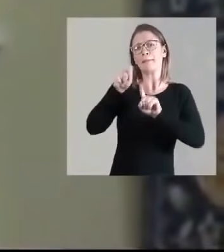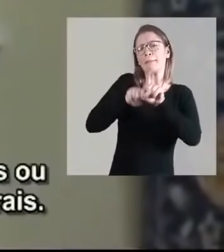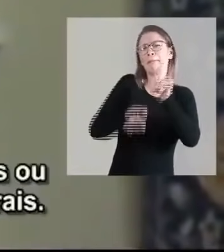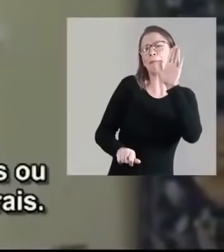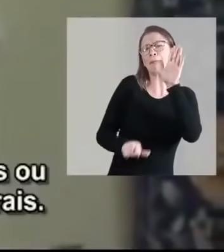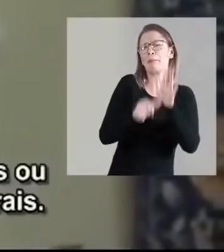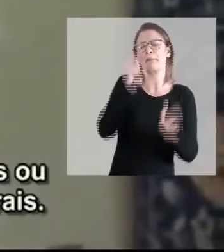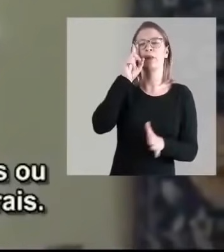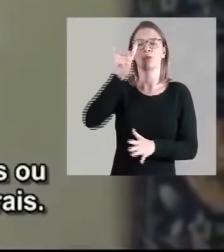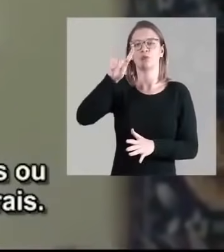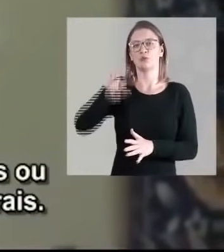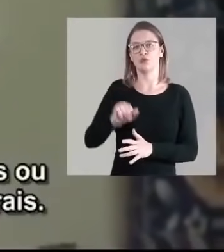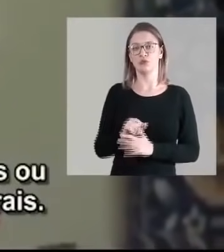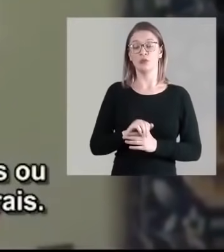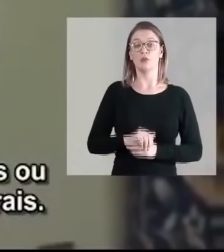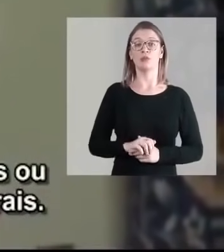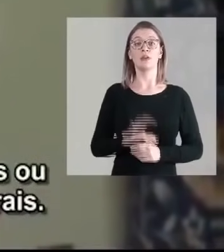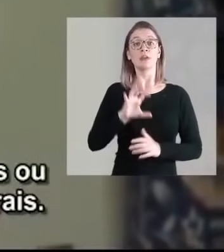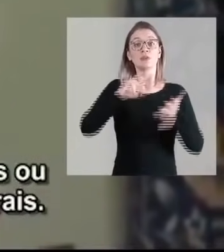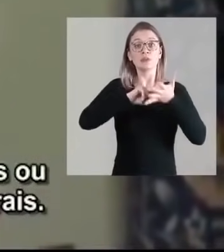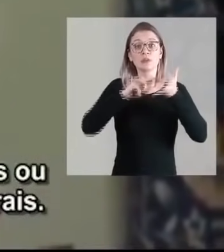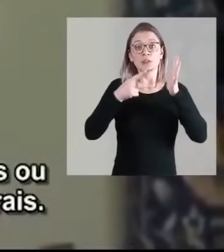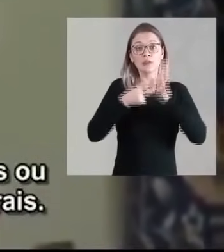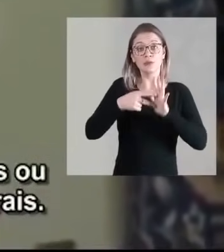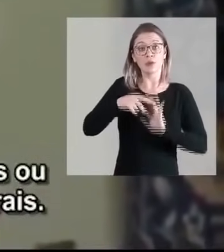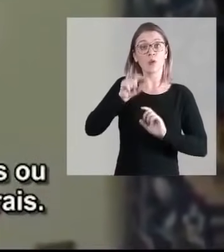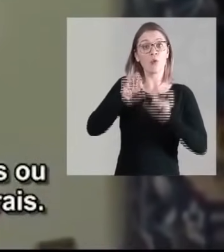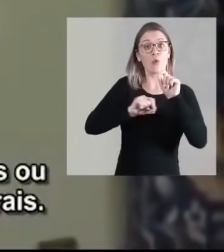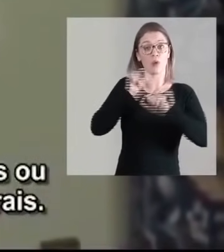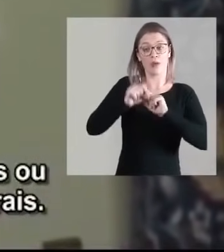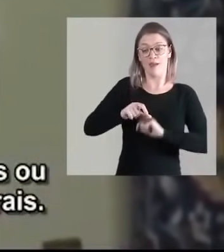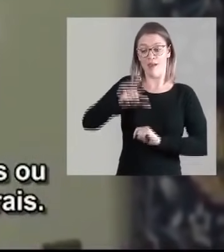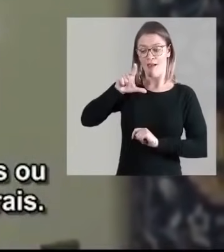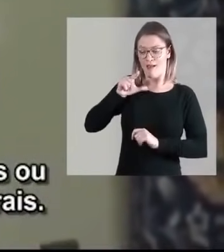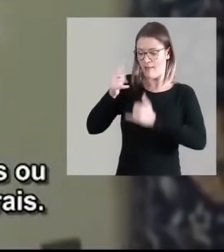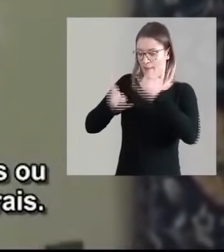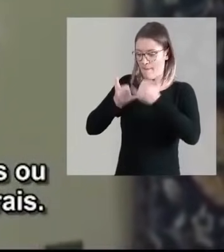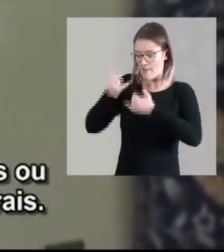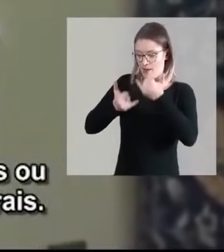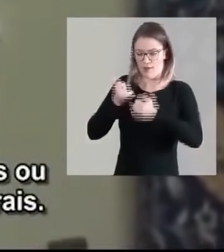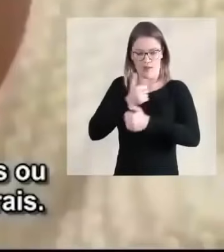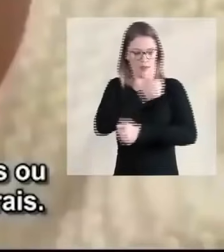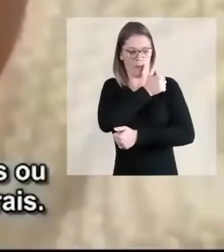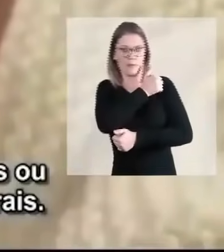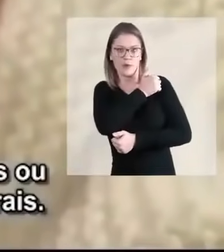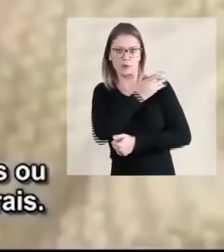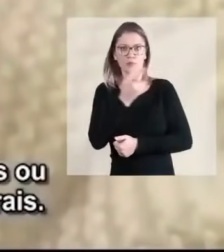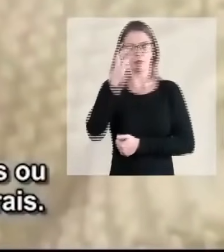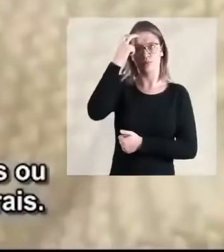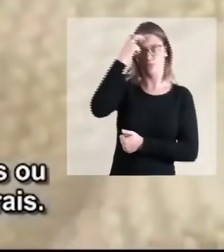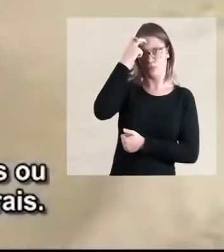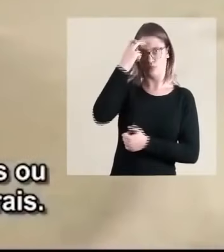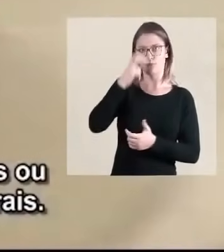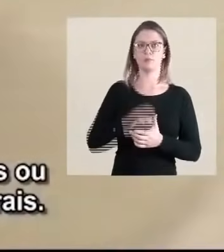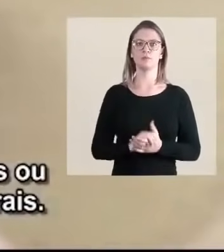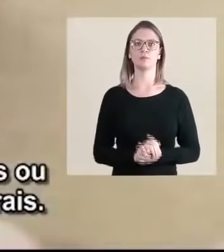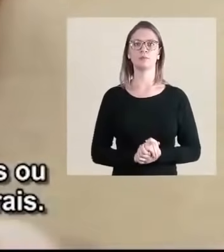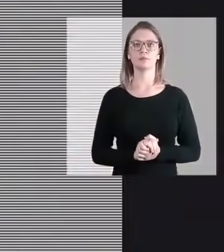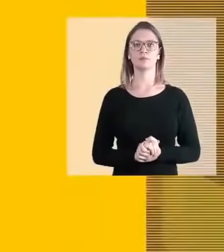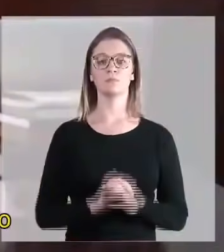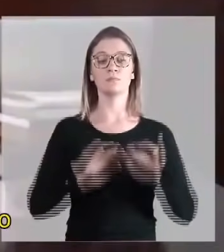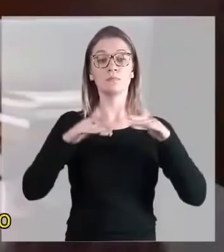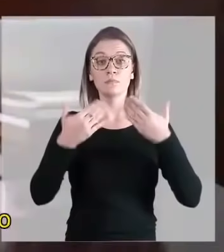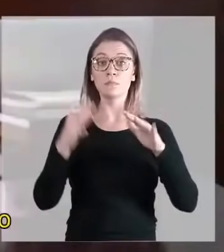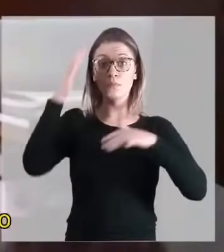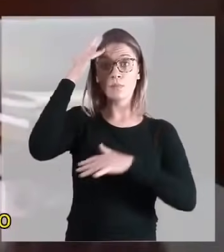So this is before toys have been introduced or various cultural biases or prejudices have been